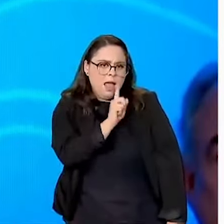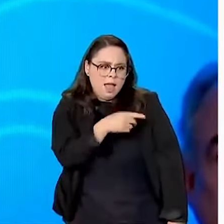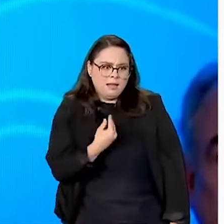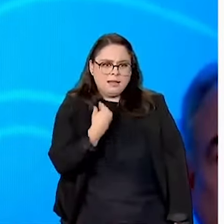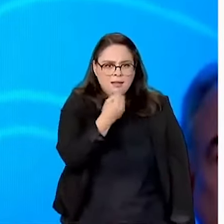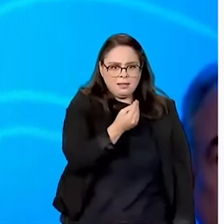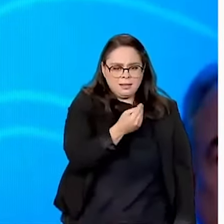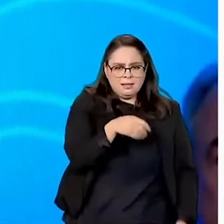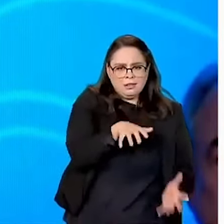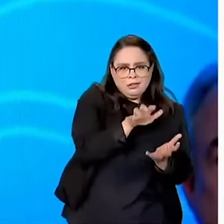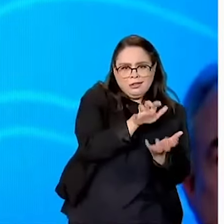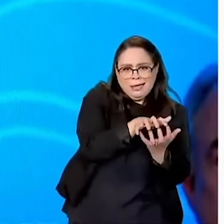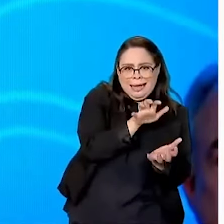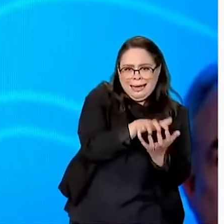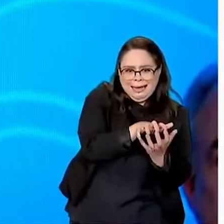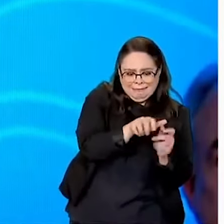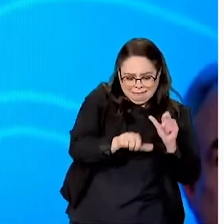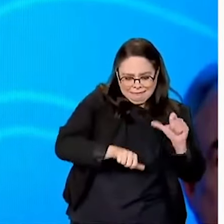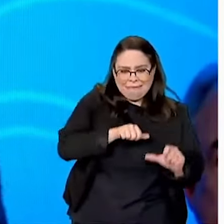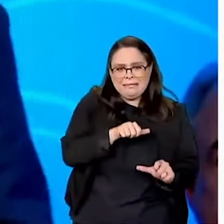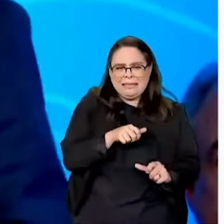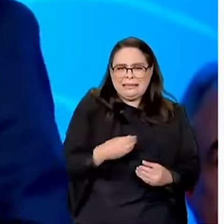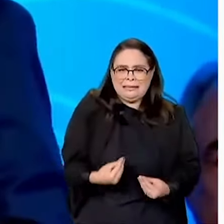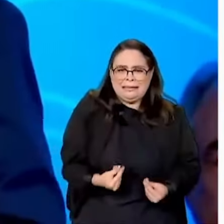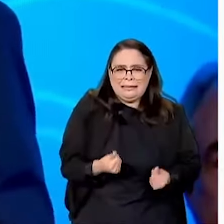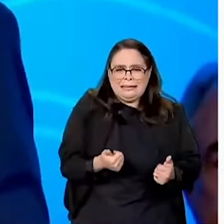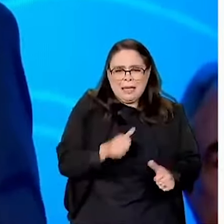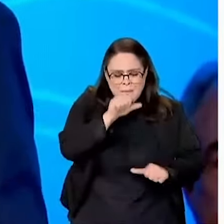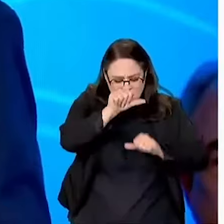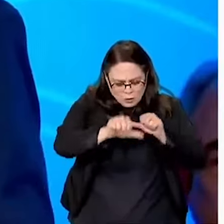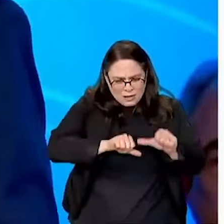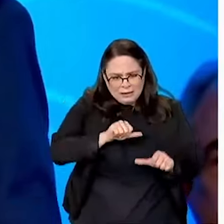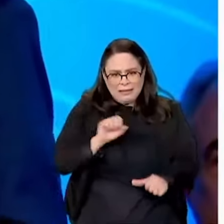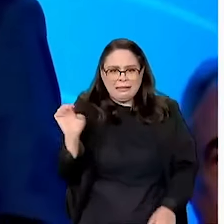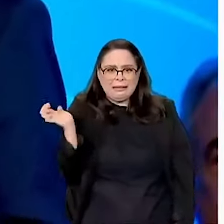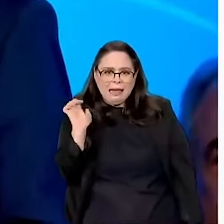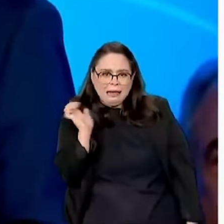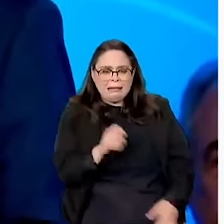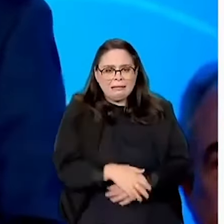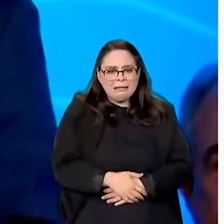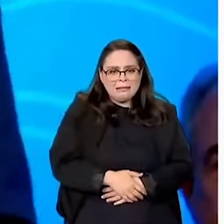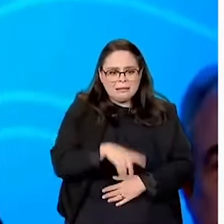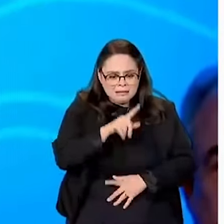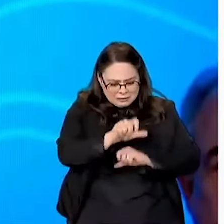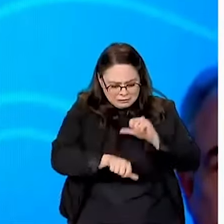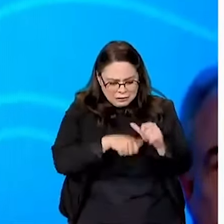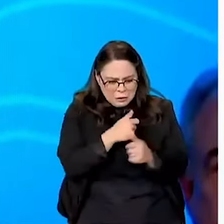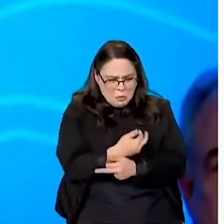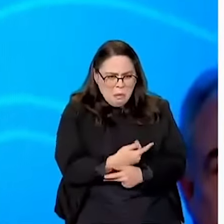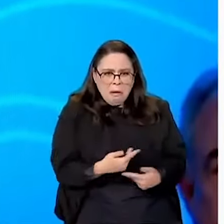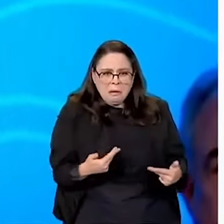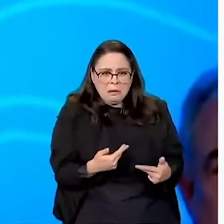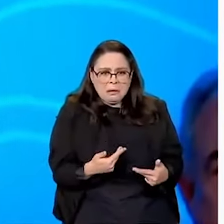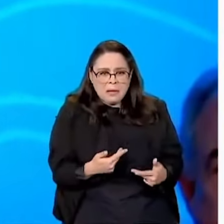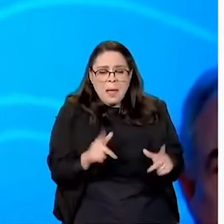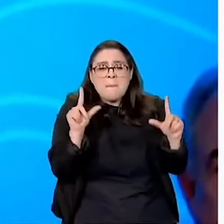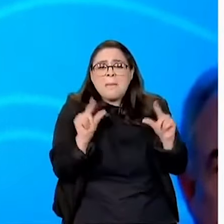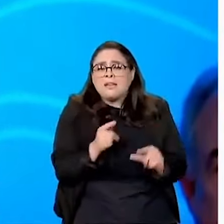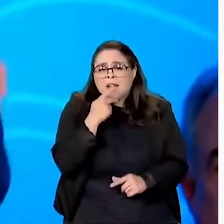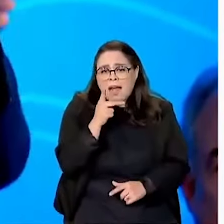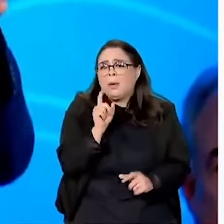pessoas virarem jacaré, fazia as pessoas virarem gay, fazia as pessoas virarem qualquer coisa, menos